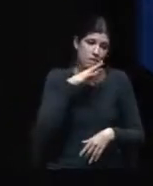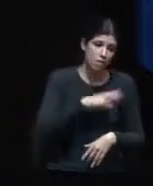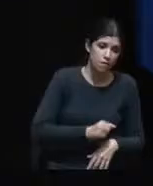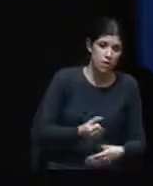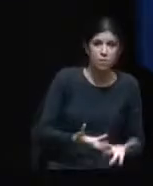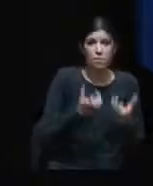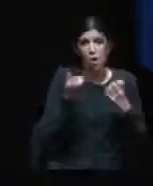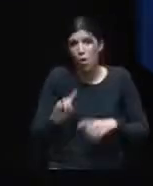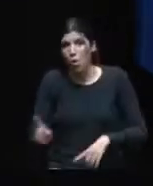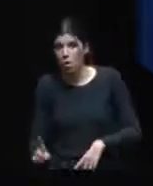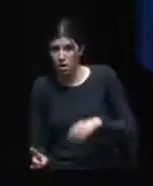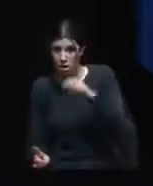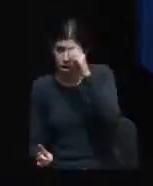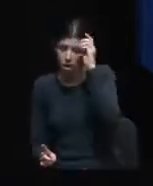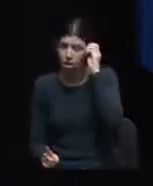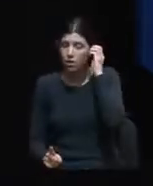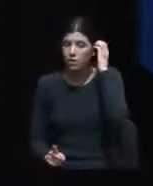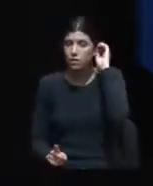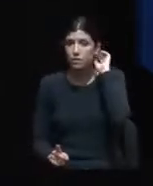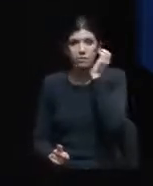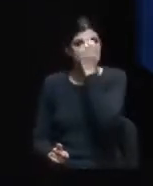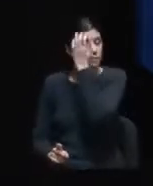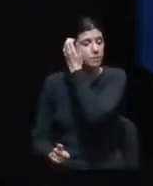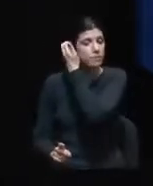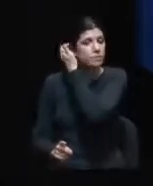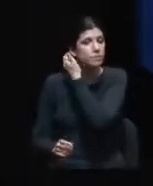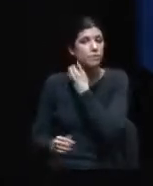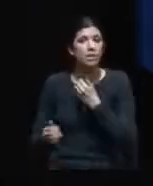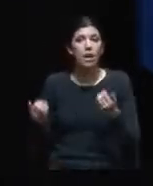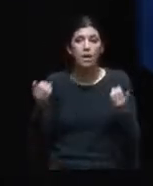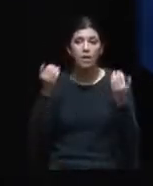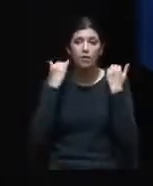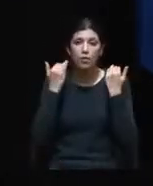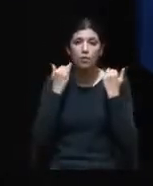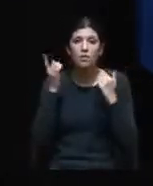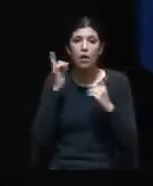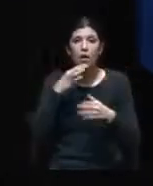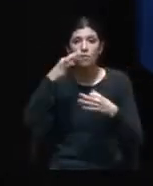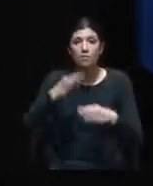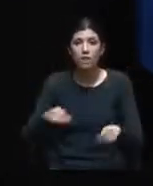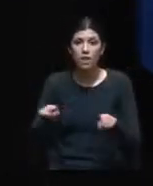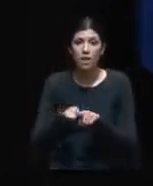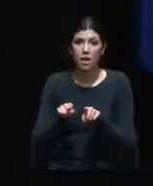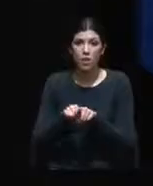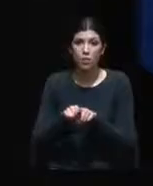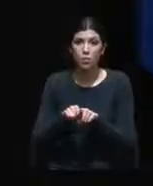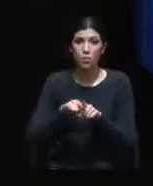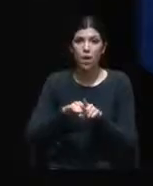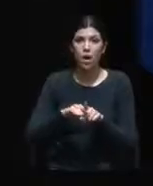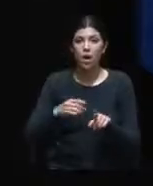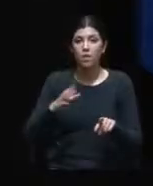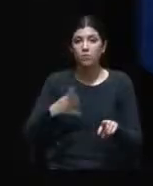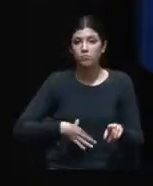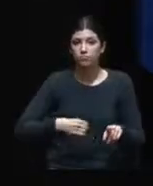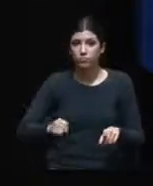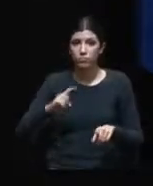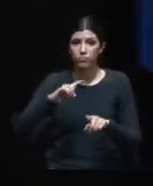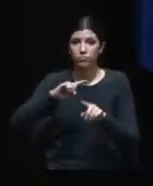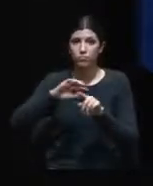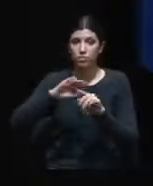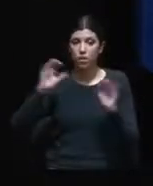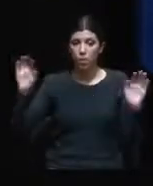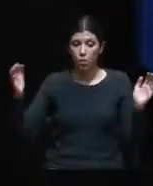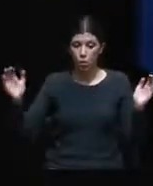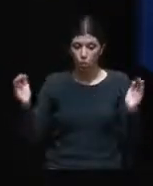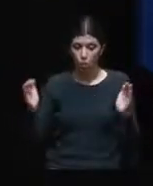desejada, responsável e feliz. Os dados oficiais revelam uma redução do número de casos anuais de IVG. Portugal